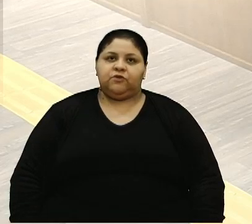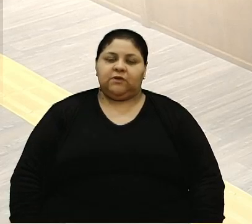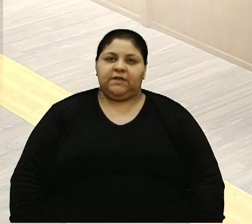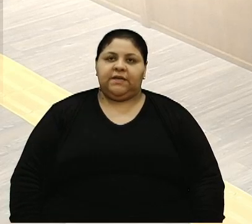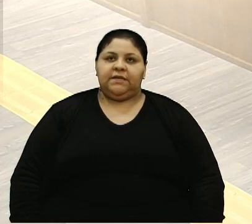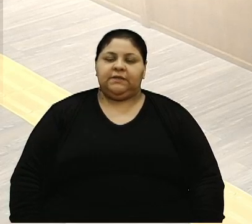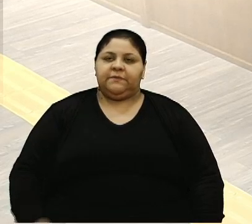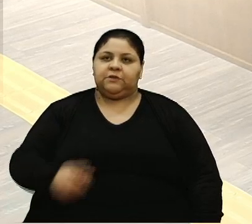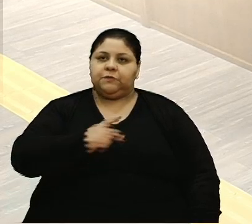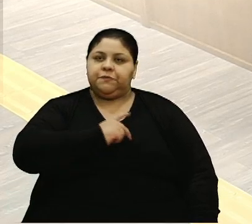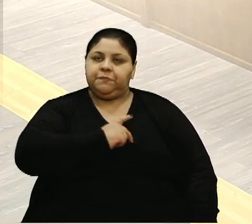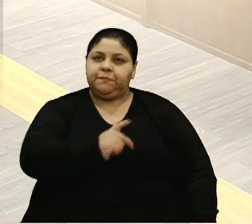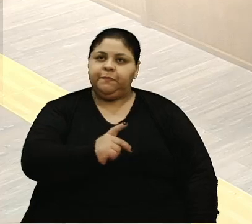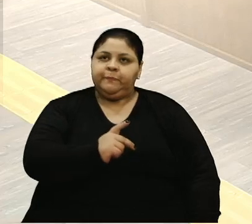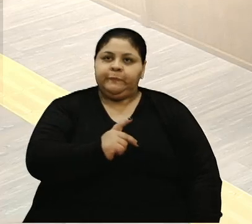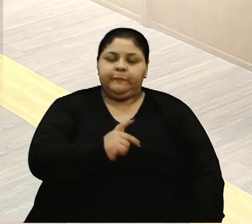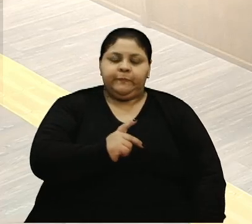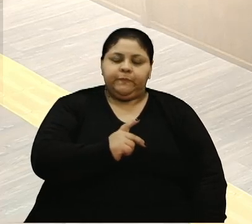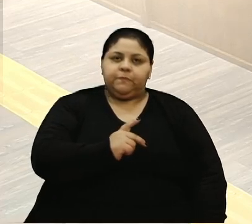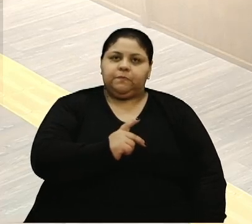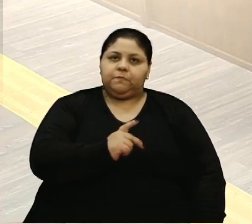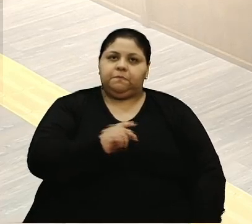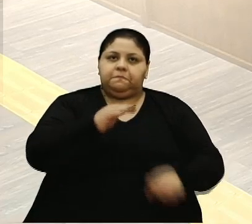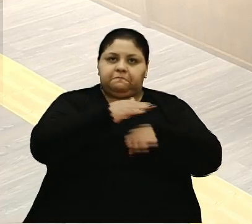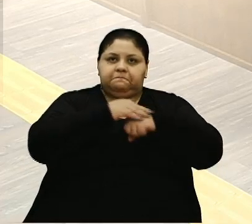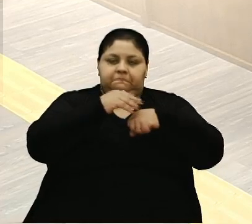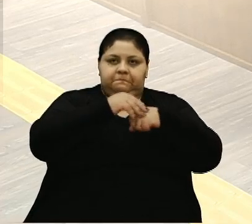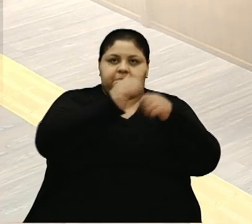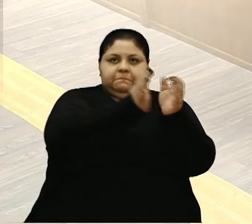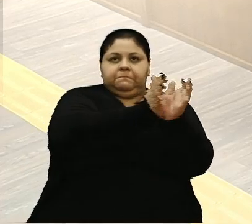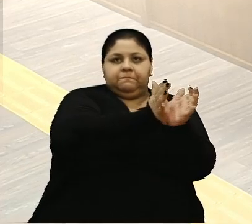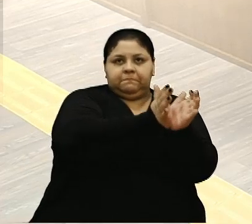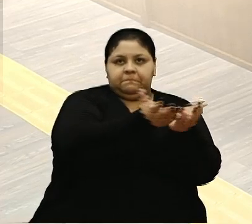Senhor presidente, queridos colegas,